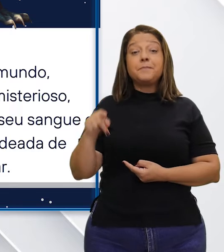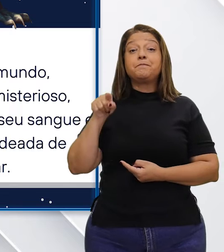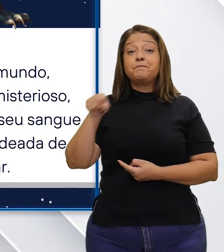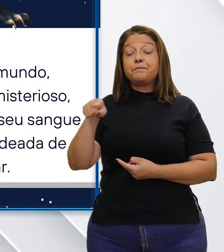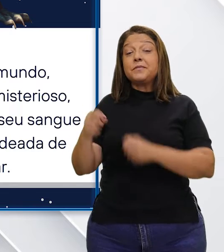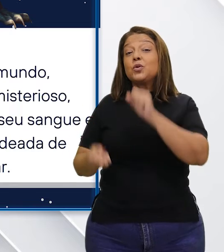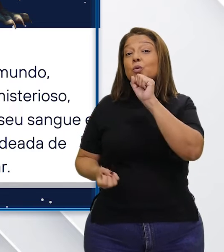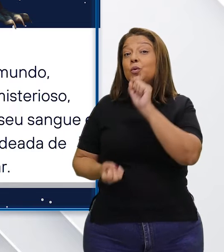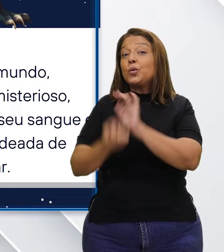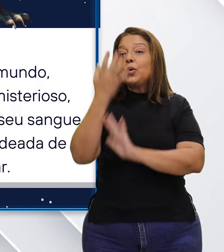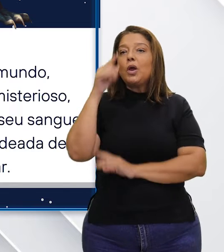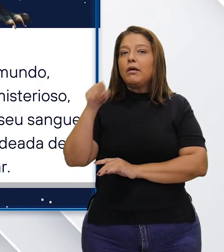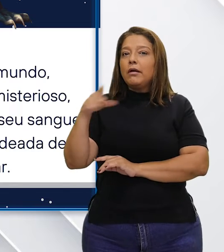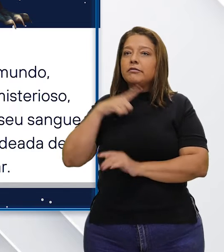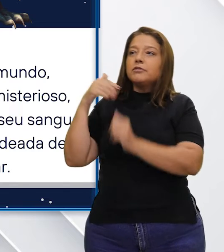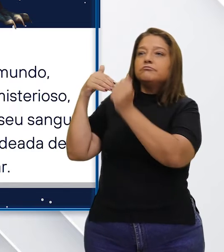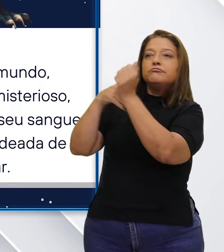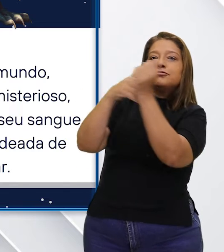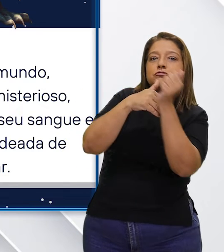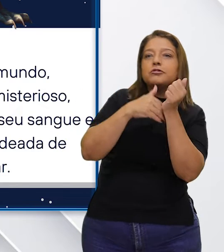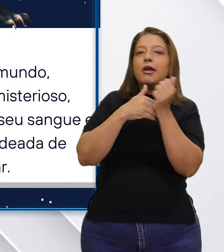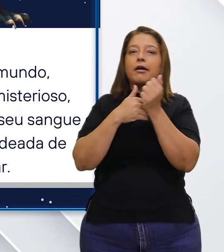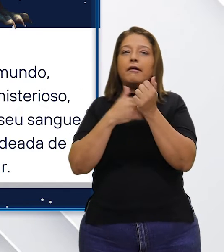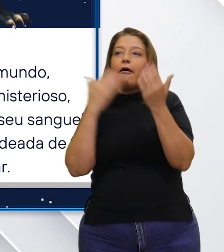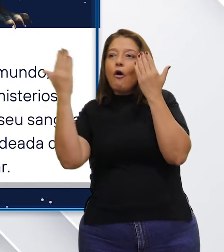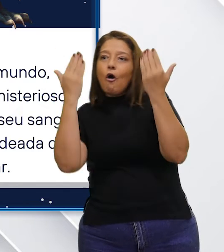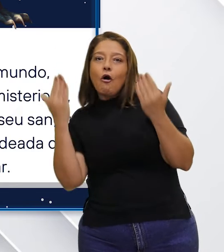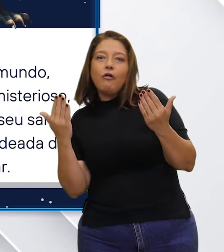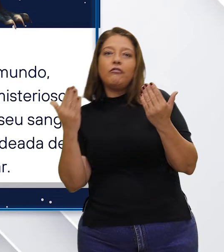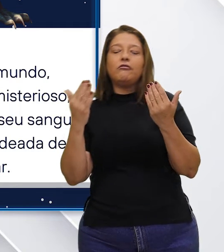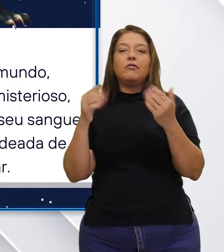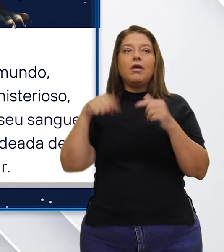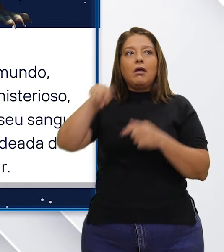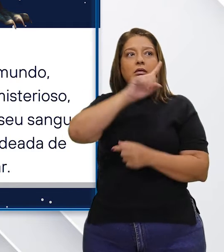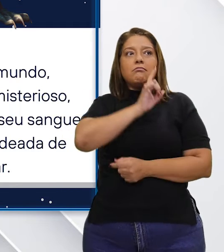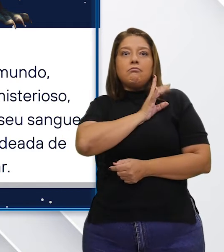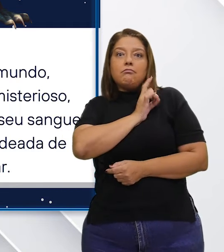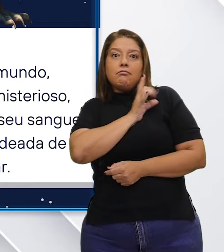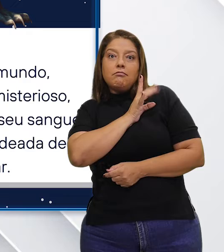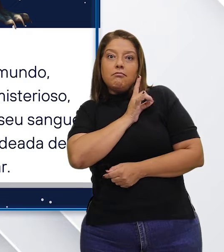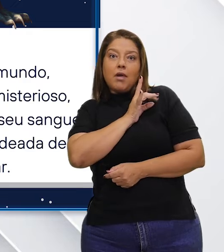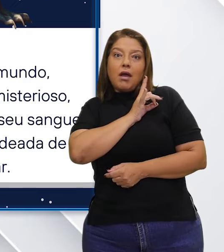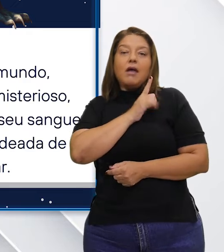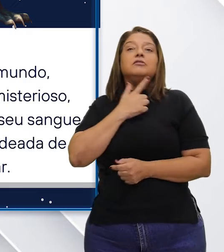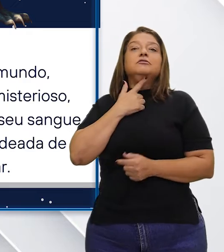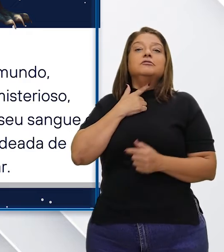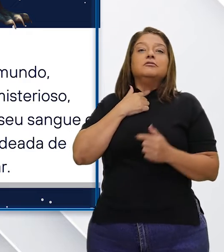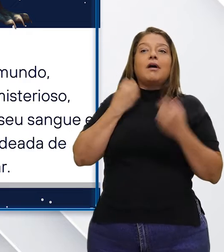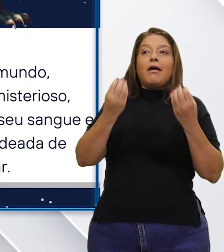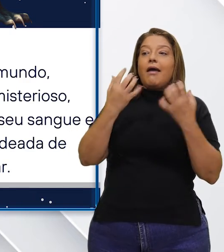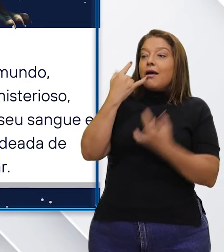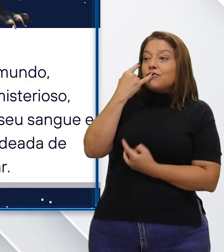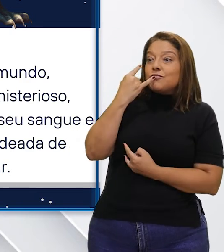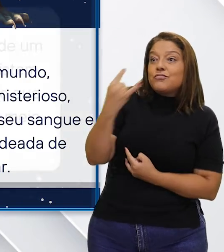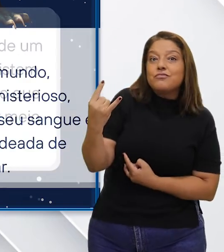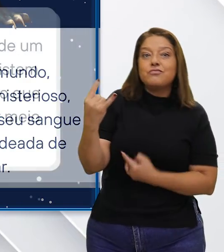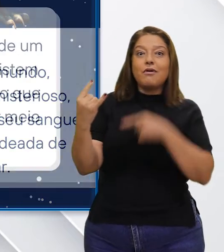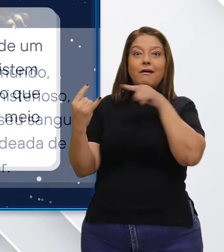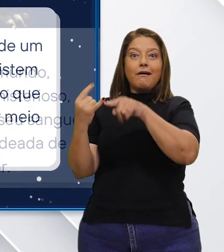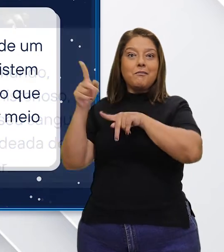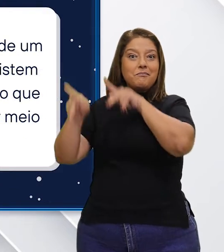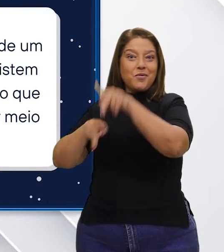origem é rodeada de mistério e especulações, alimentando o medo e o fascínio